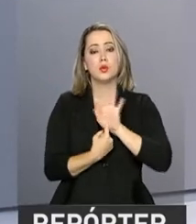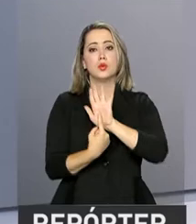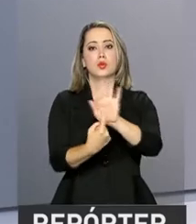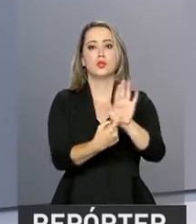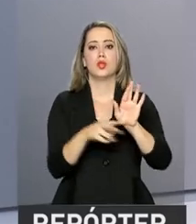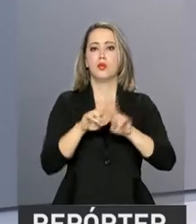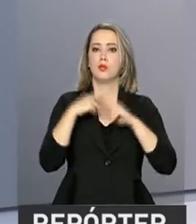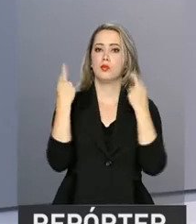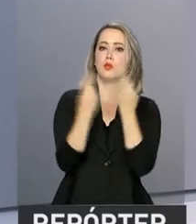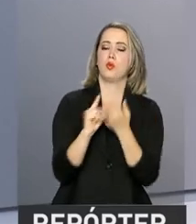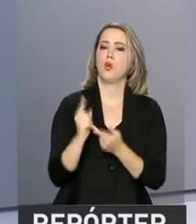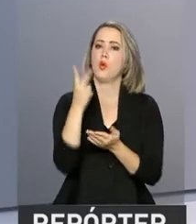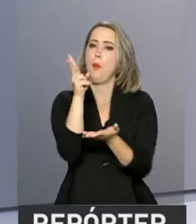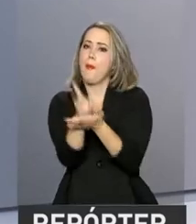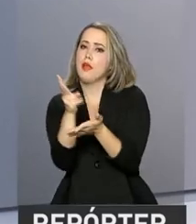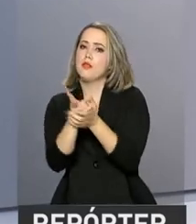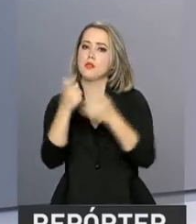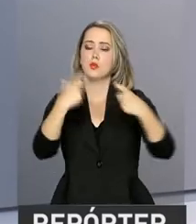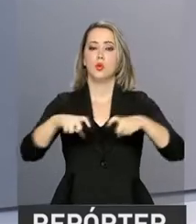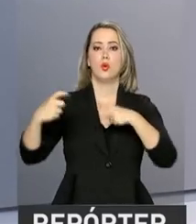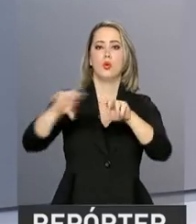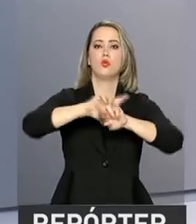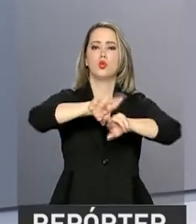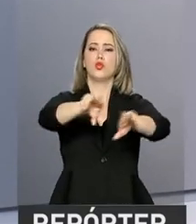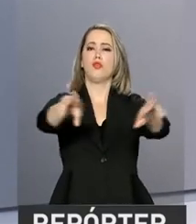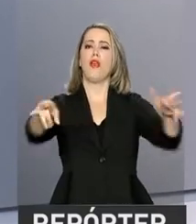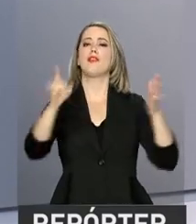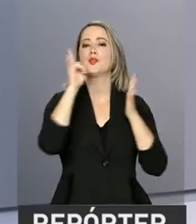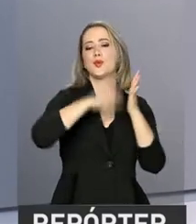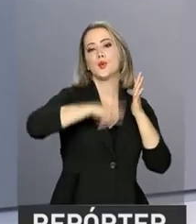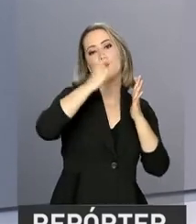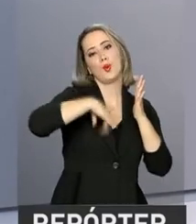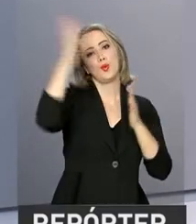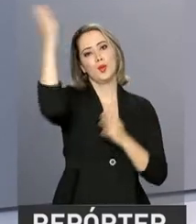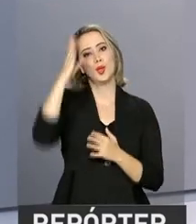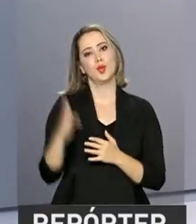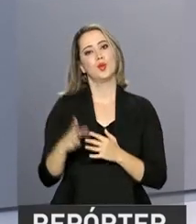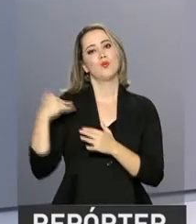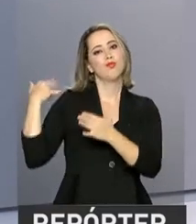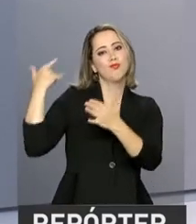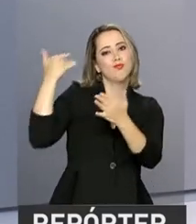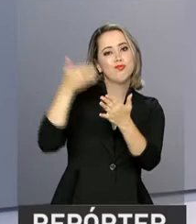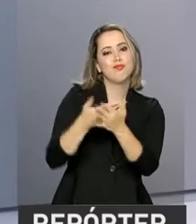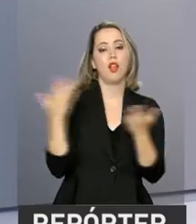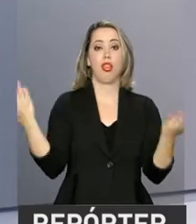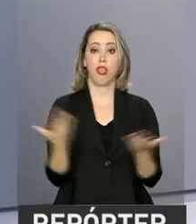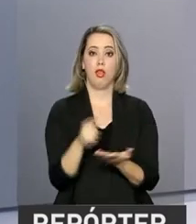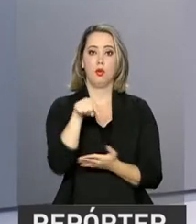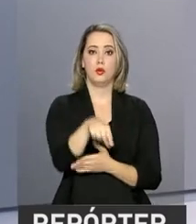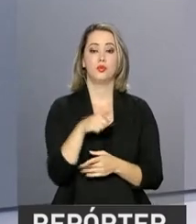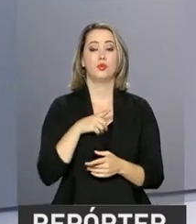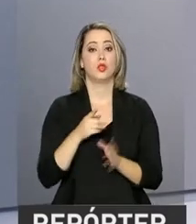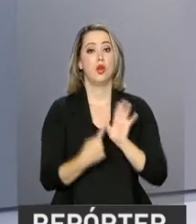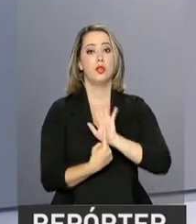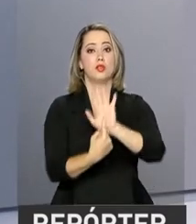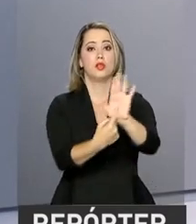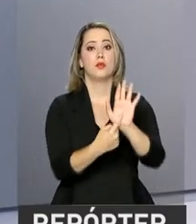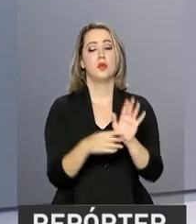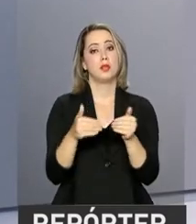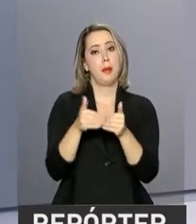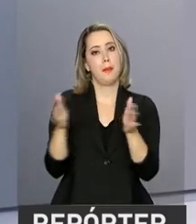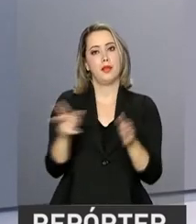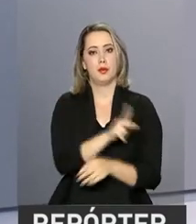reúne em um mesmo lugar uma série de documentos do brasil colônia até a construção de brasília a mostra foi aberta